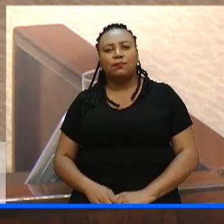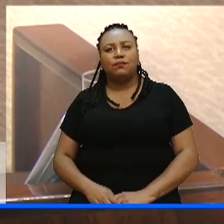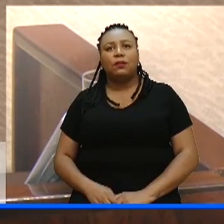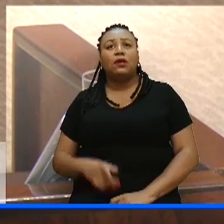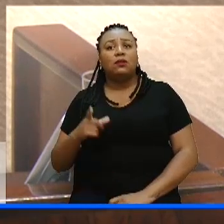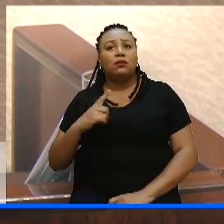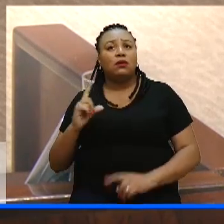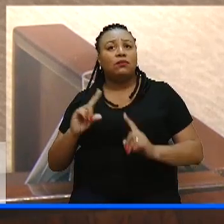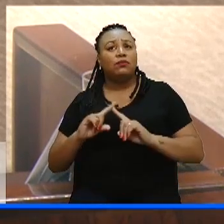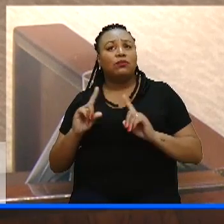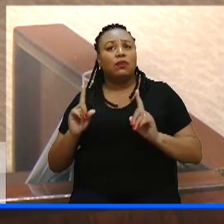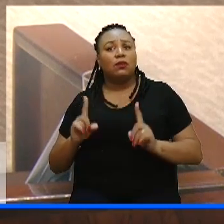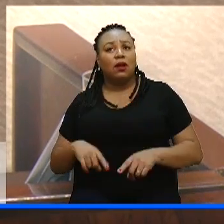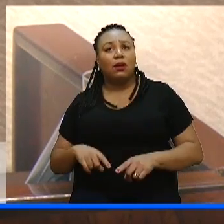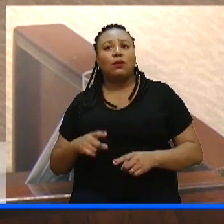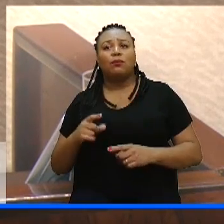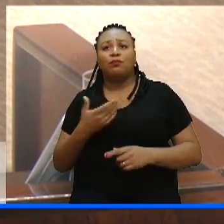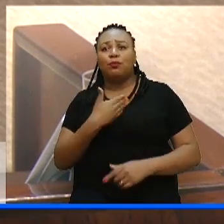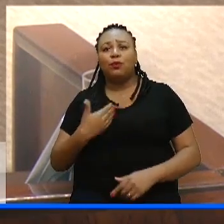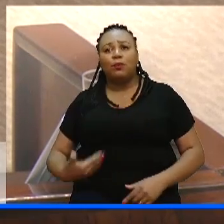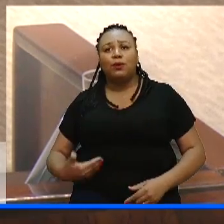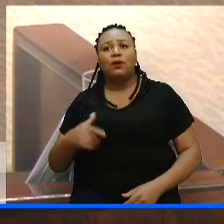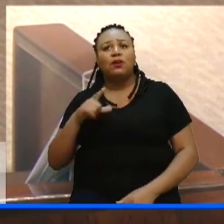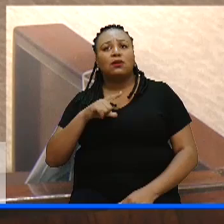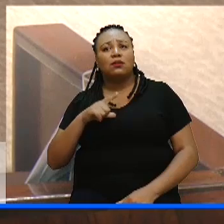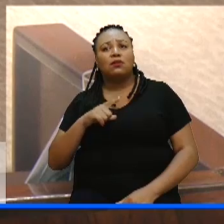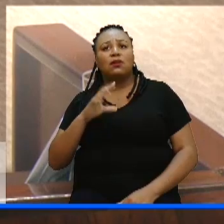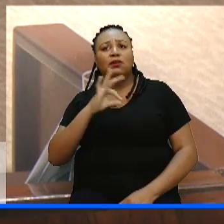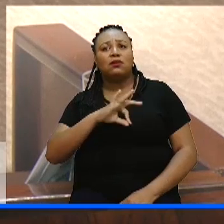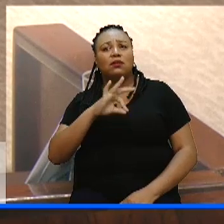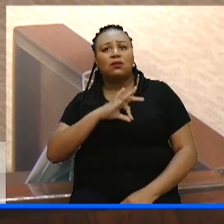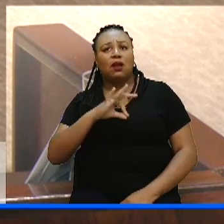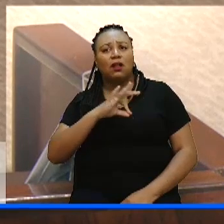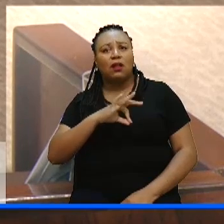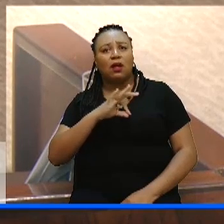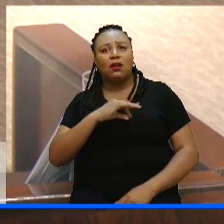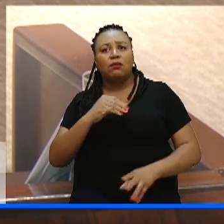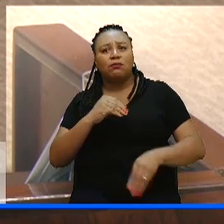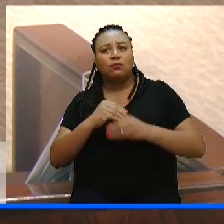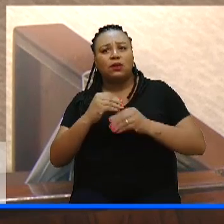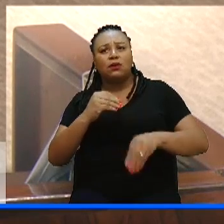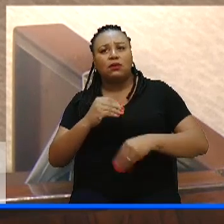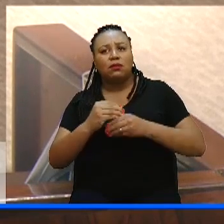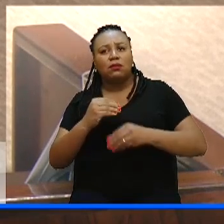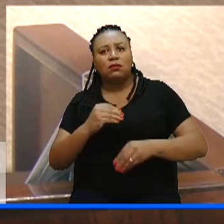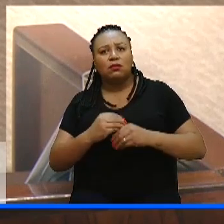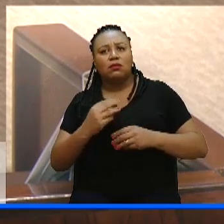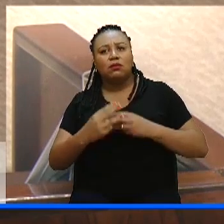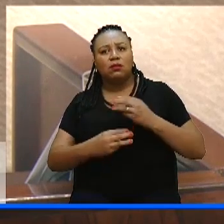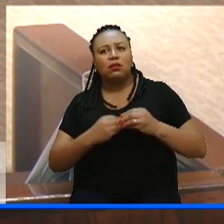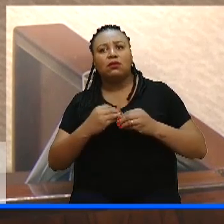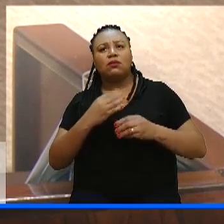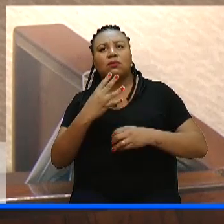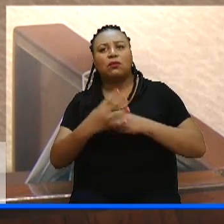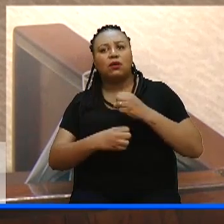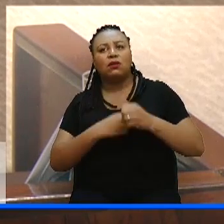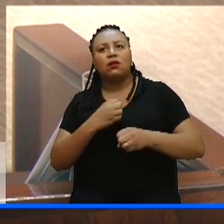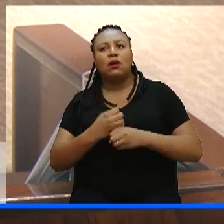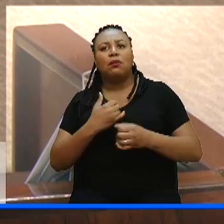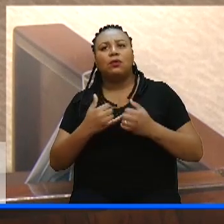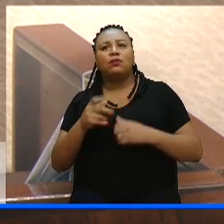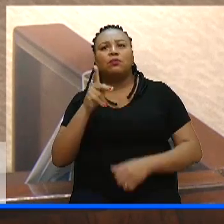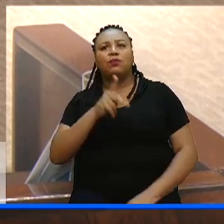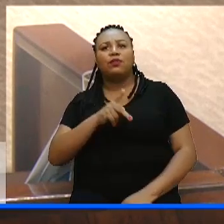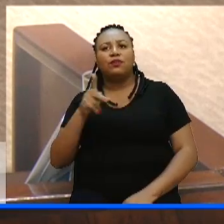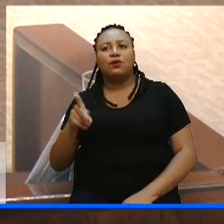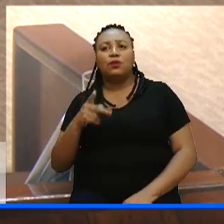servidores que ganham de de vencimento-base pague o salário incorporando mais algum treino cinco anos indo pegar o caso do magistério